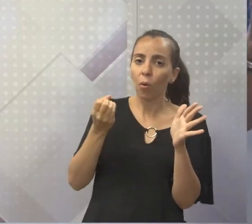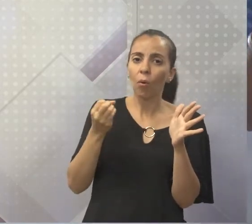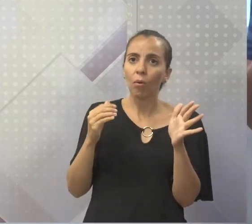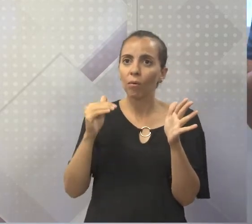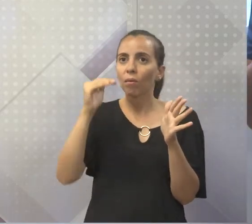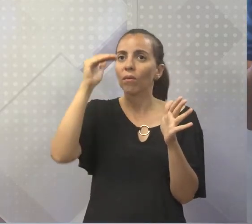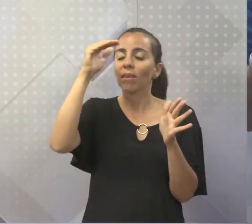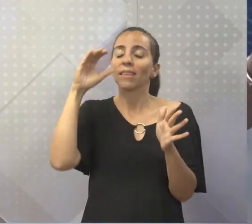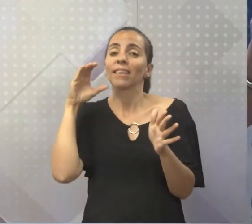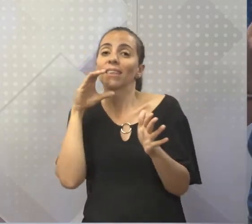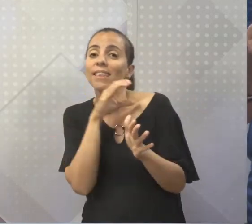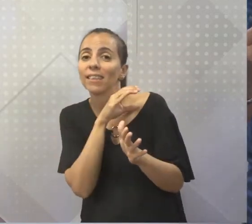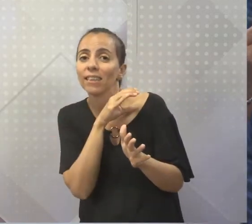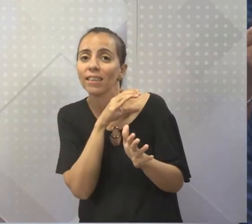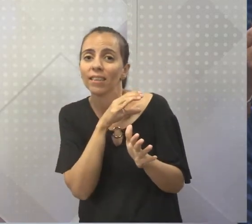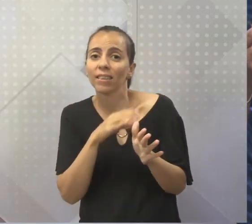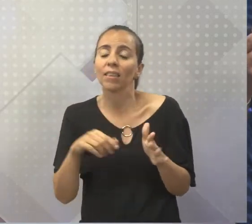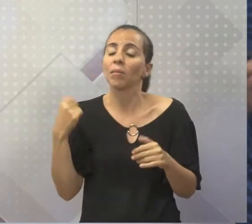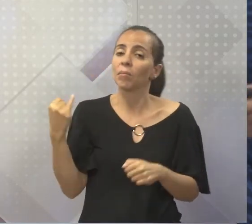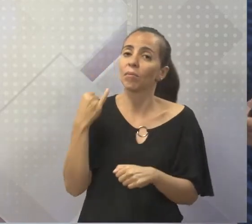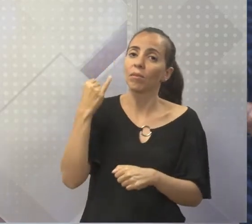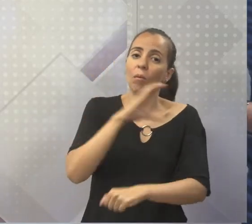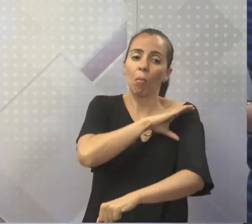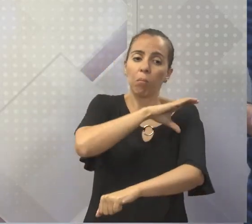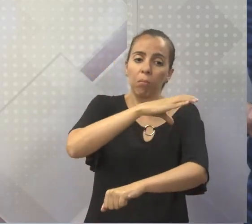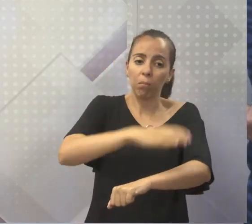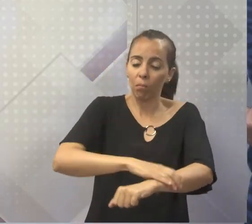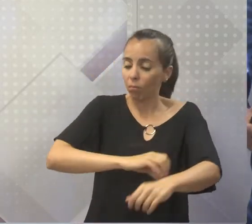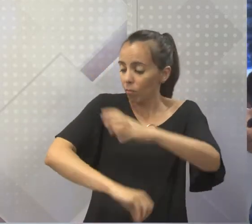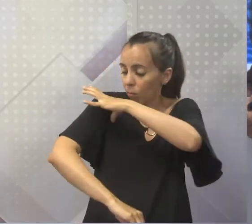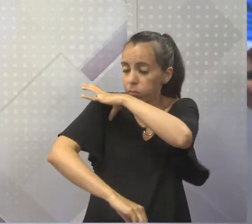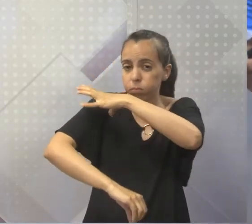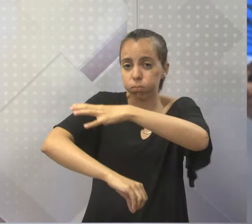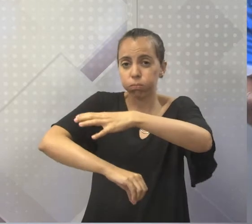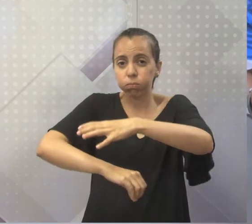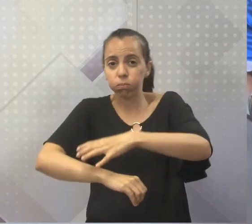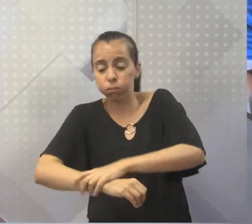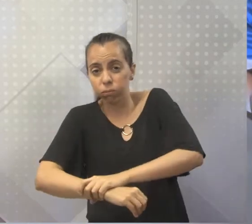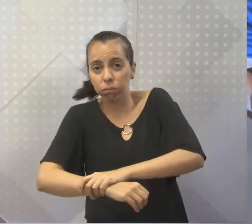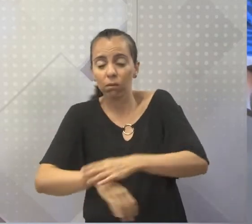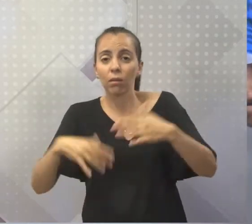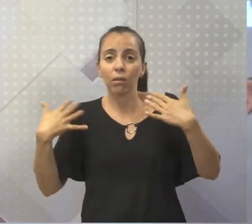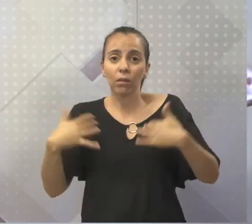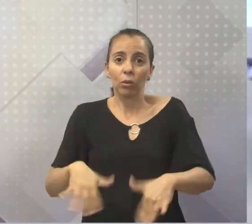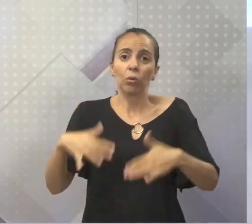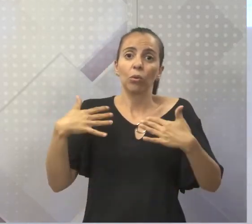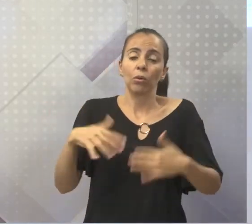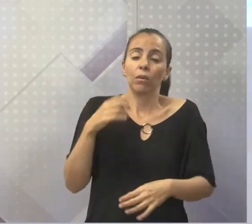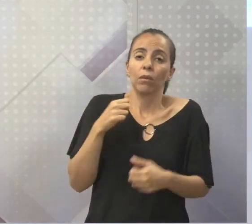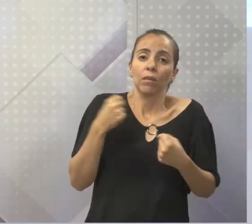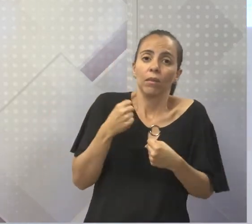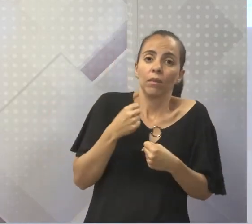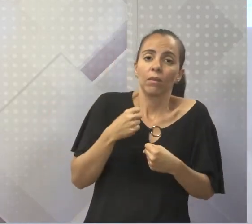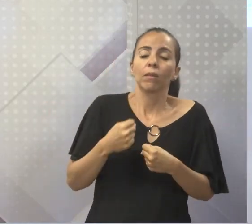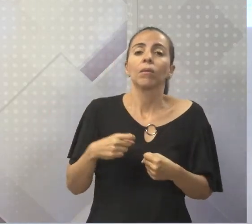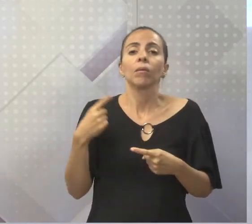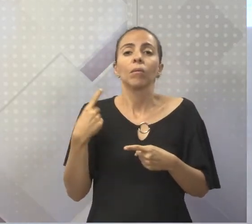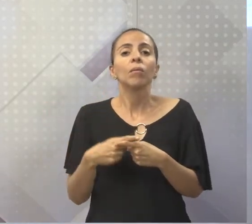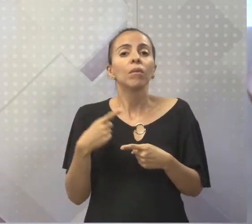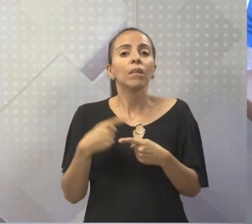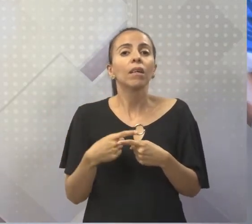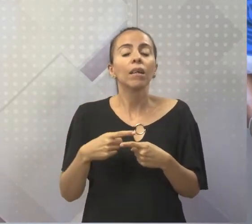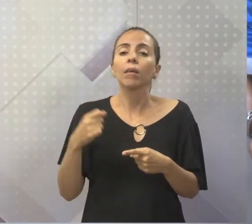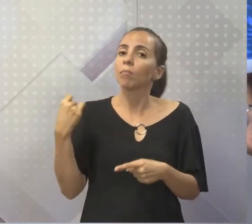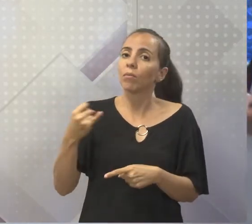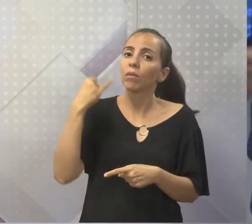pinguim usar casar com meu amigo temperatura na Antártica se se nós não tivesse um efeito estufa